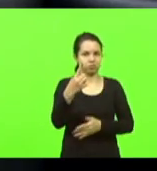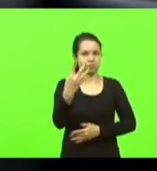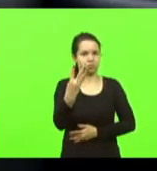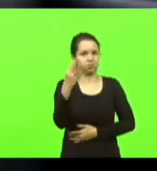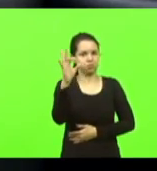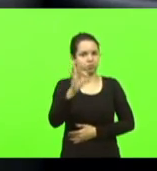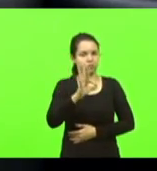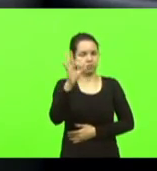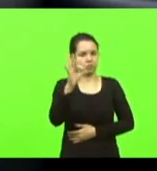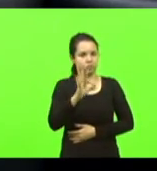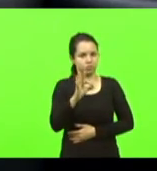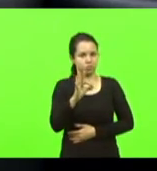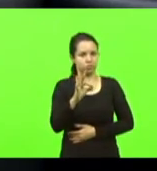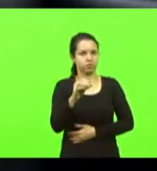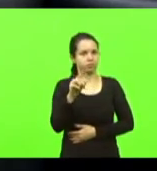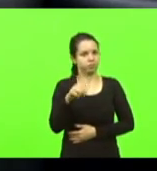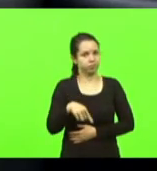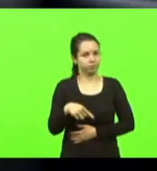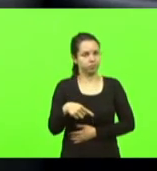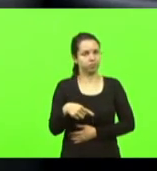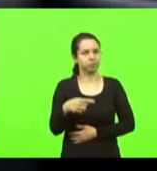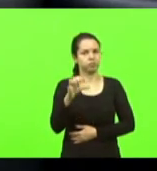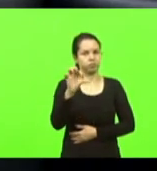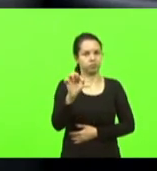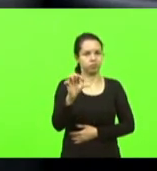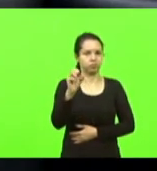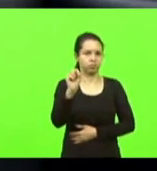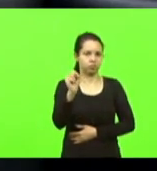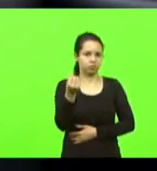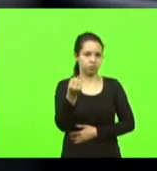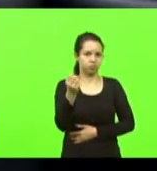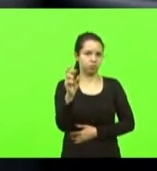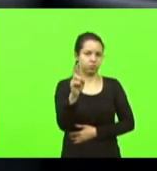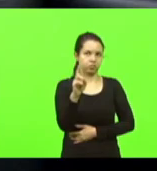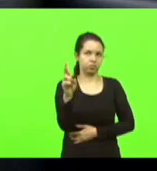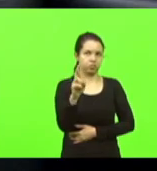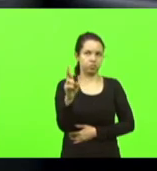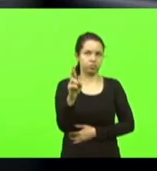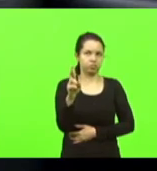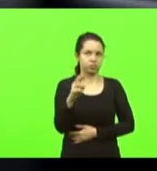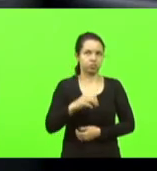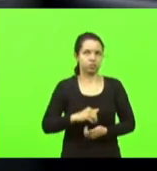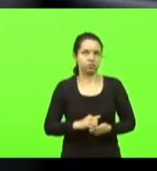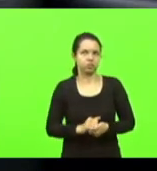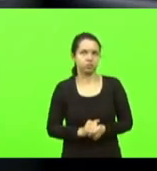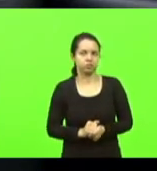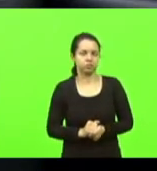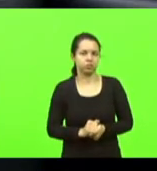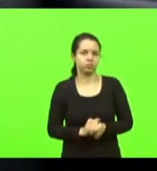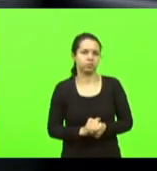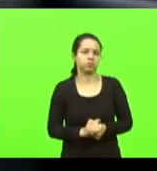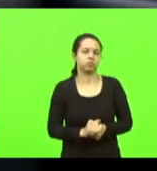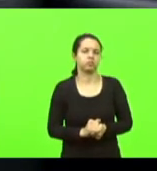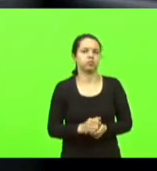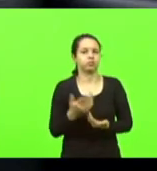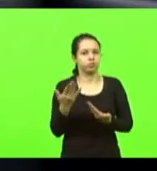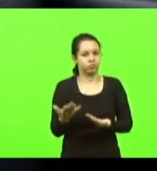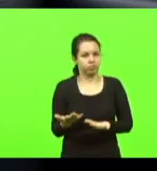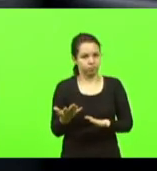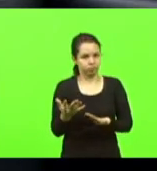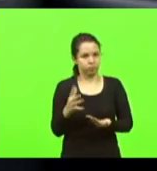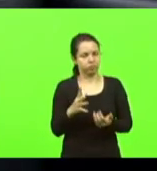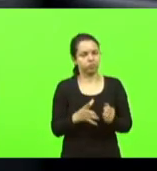cento que neste caso será de 98 reais um segurado que recebe r$ 4000